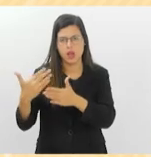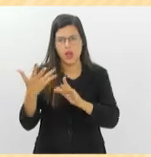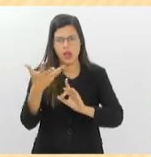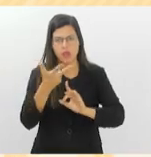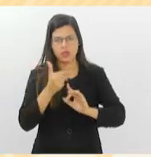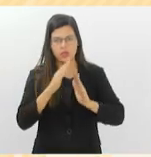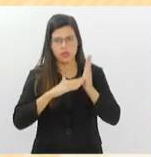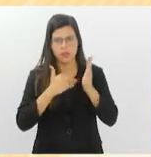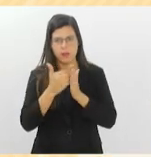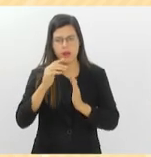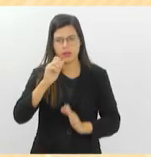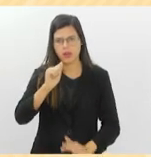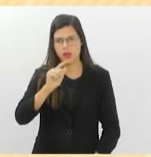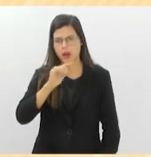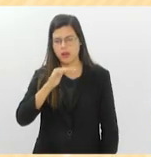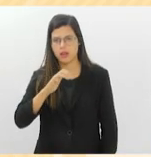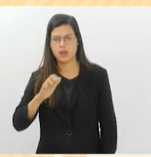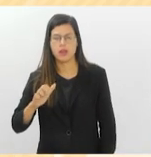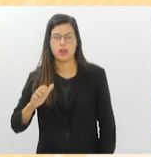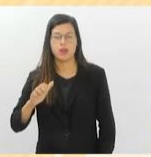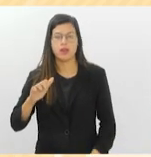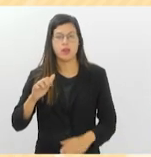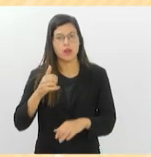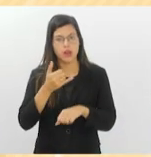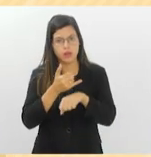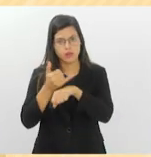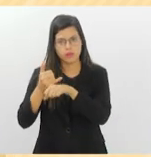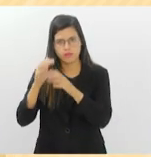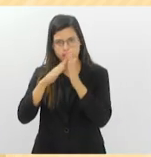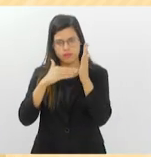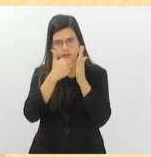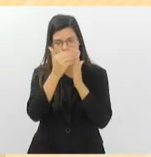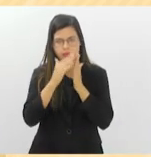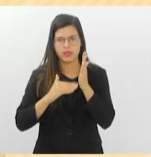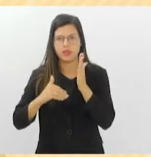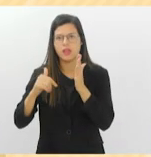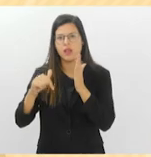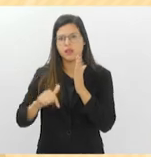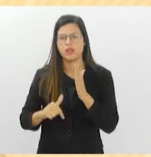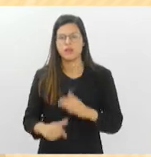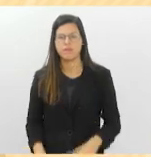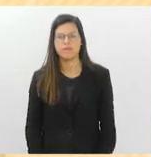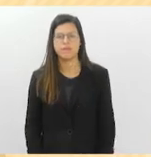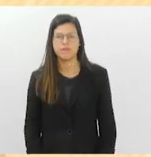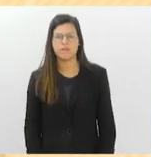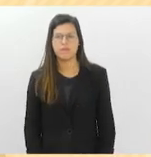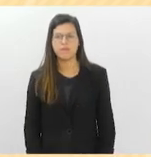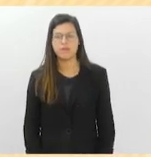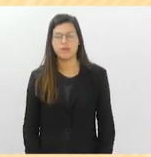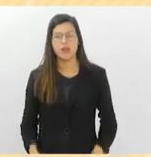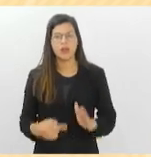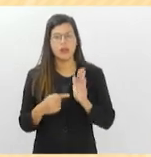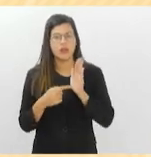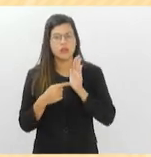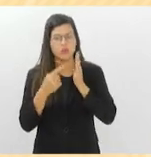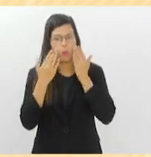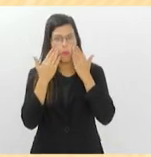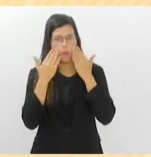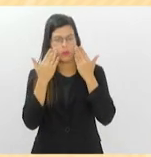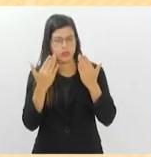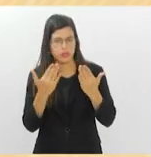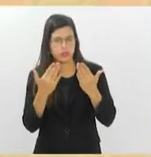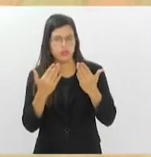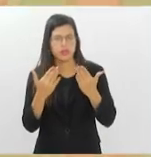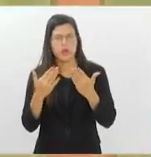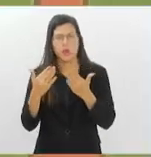Line Klein e Suas Obras inspiradas no clássico Alice no País das Maravilhas na exposição o público é convidado a seguir o